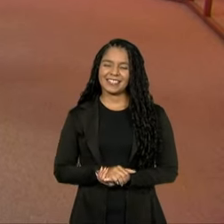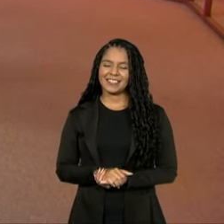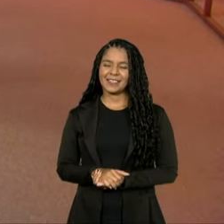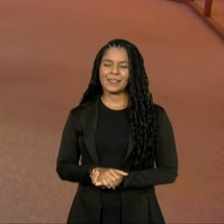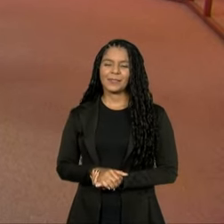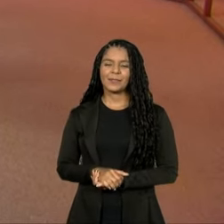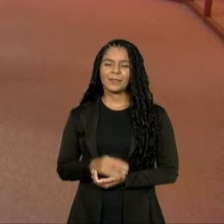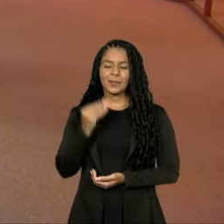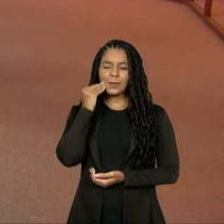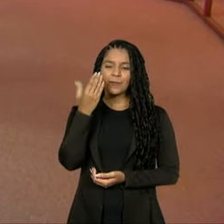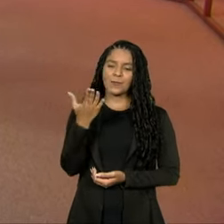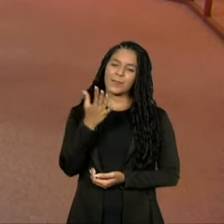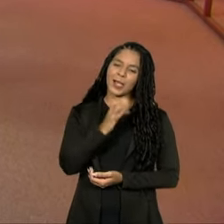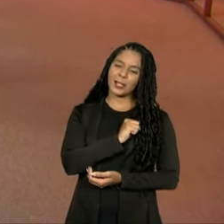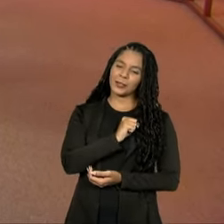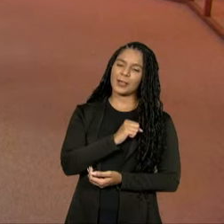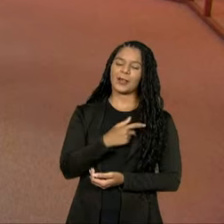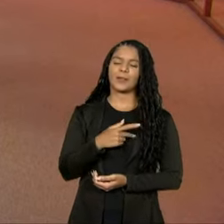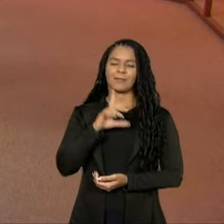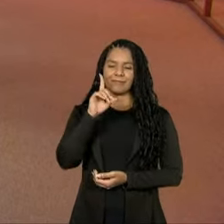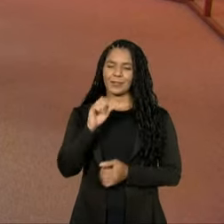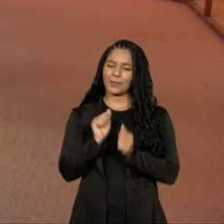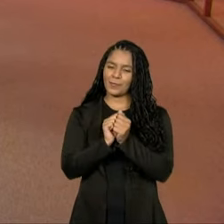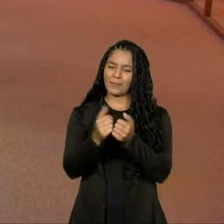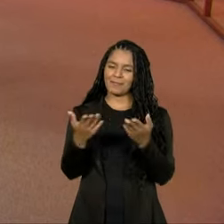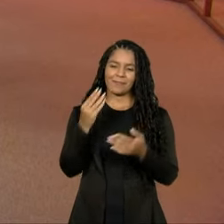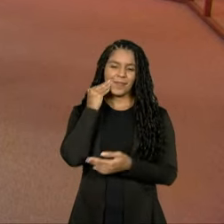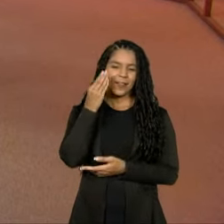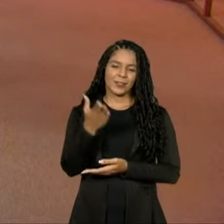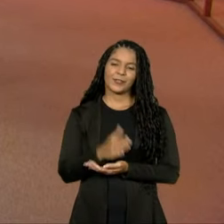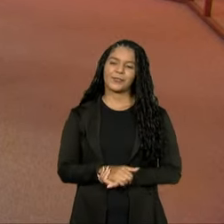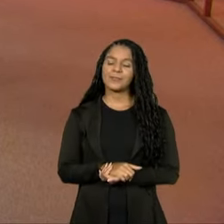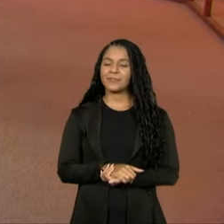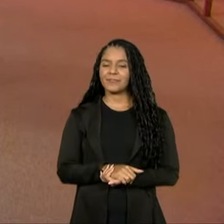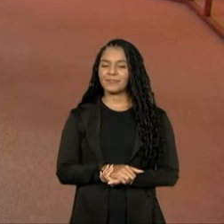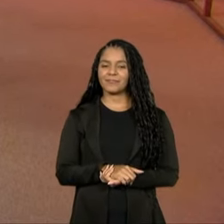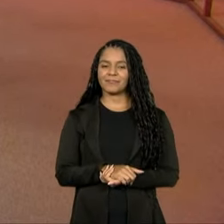Obrigada, Marcelo. Beijo, querida, fica com Deus, beijão.